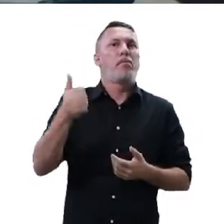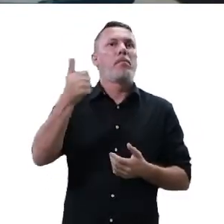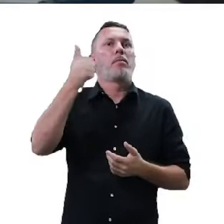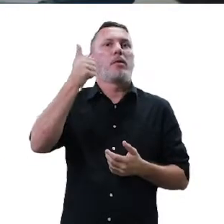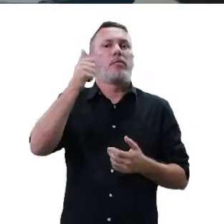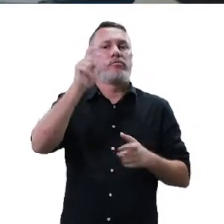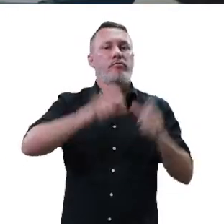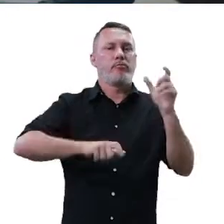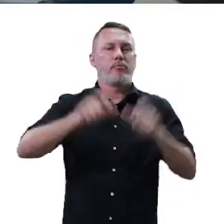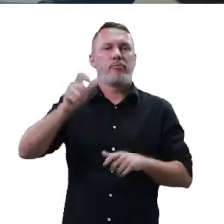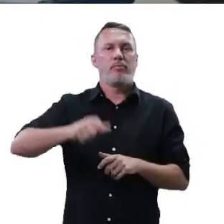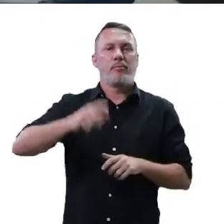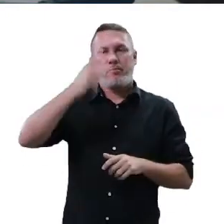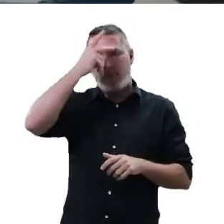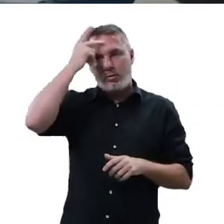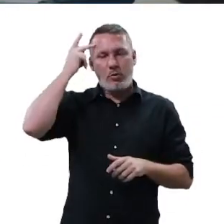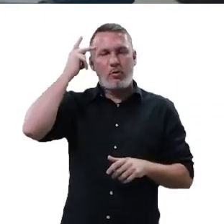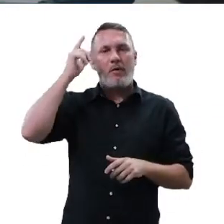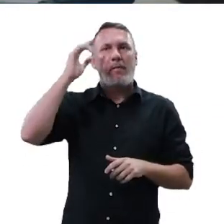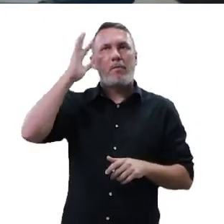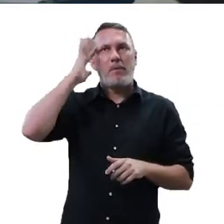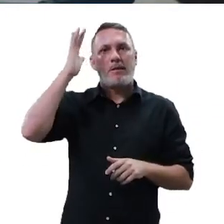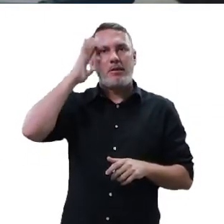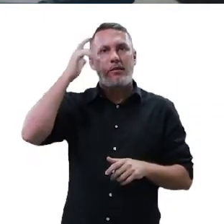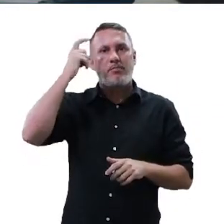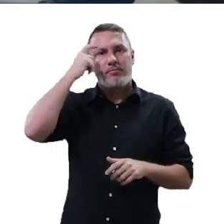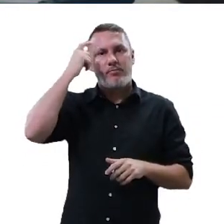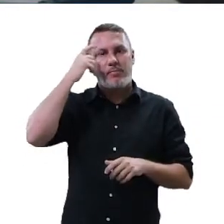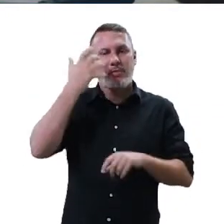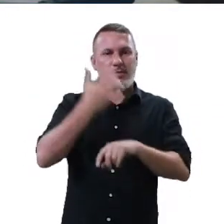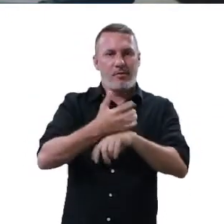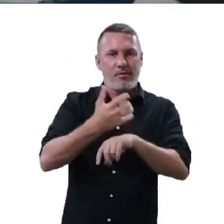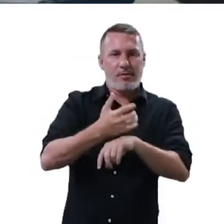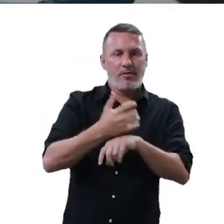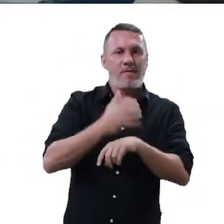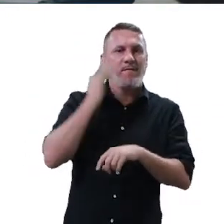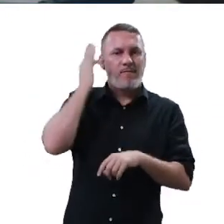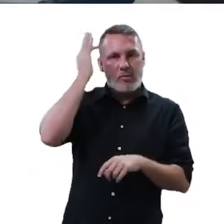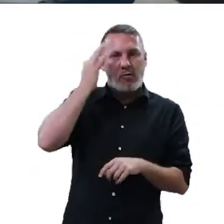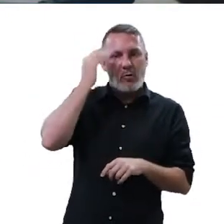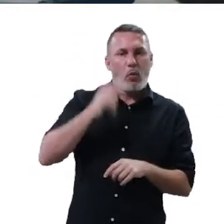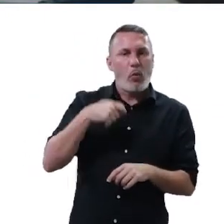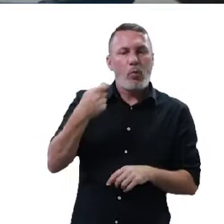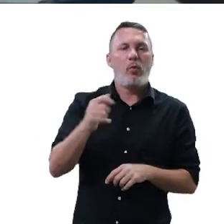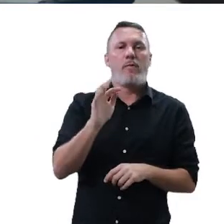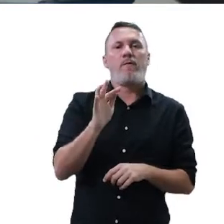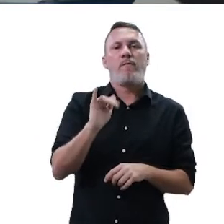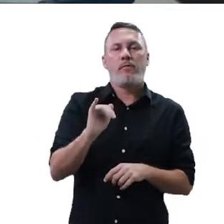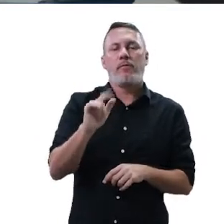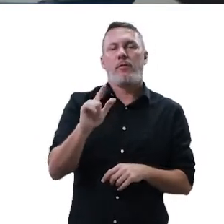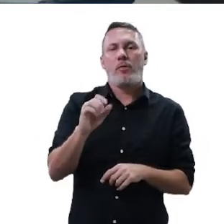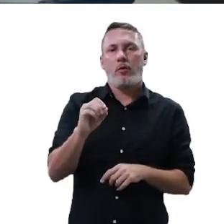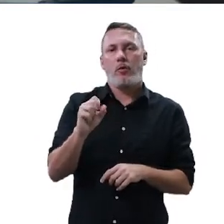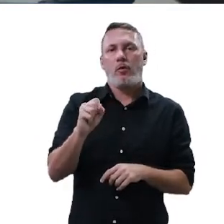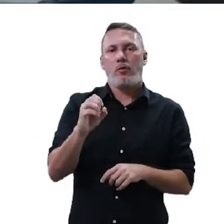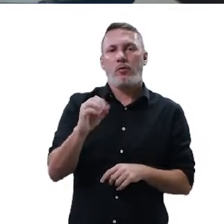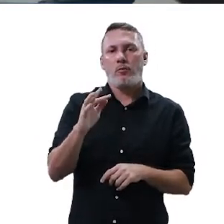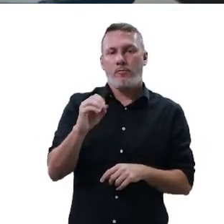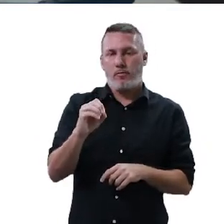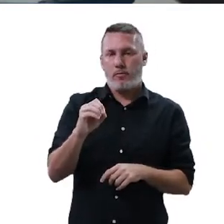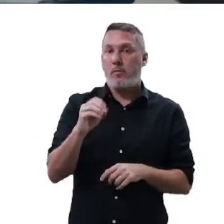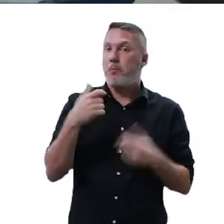pensadores chamados de filósofos, ok? Esse primeiro momento da filosofia é importante a gente já desde